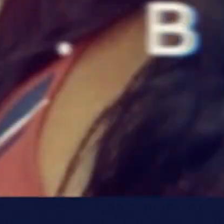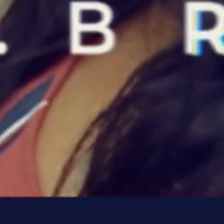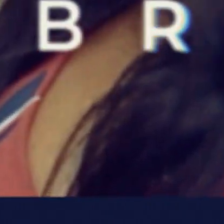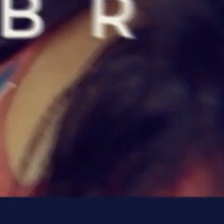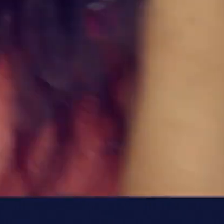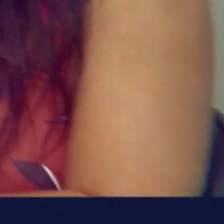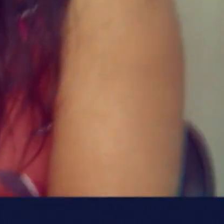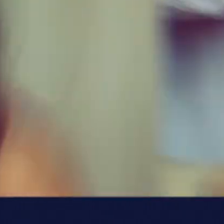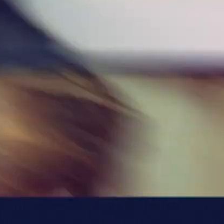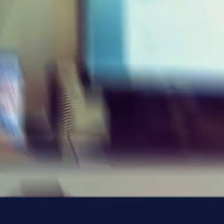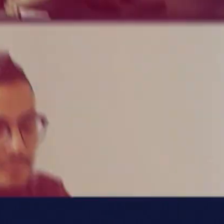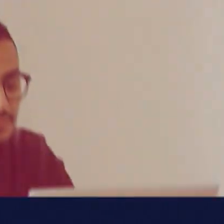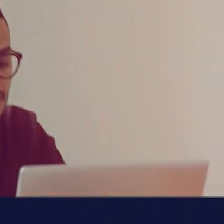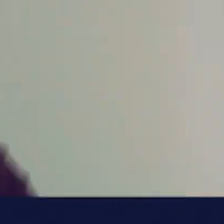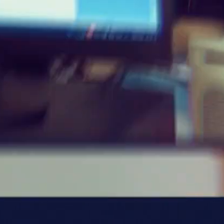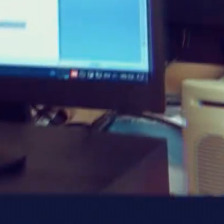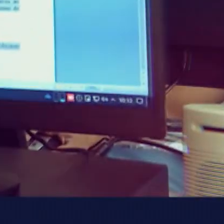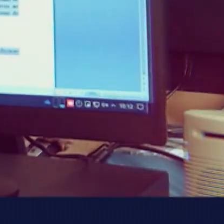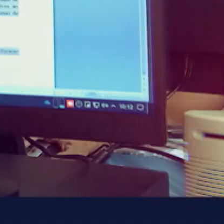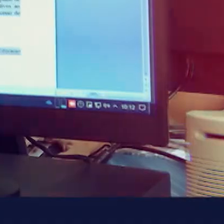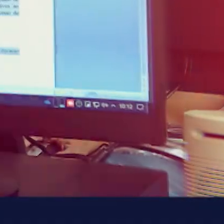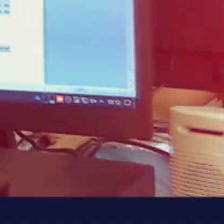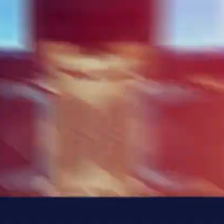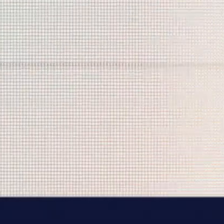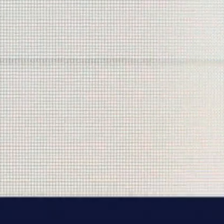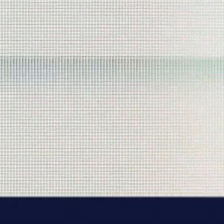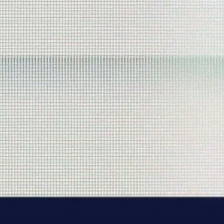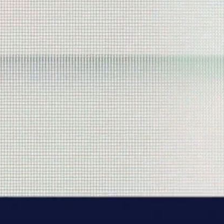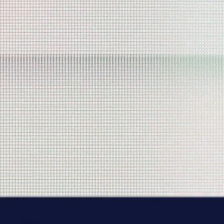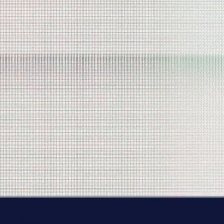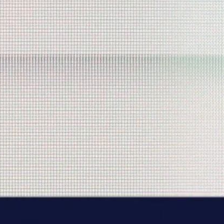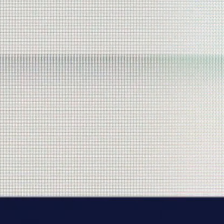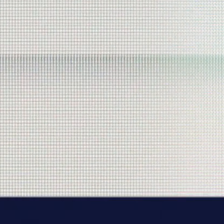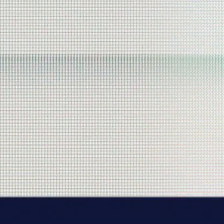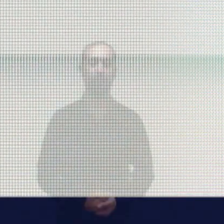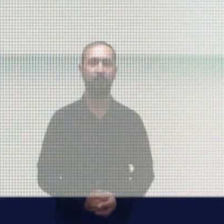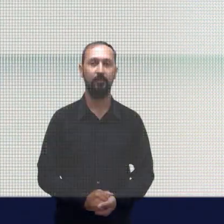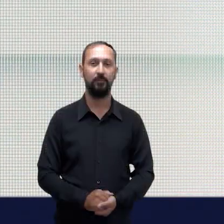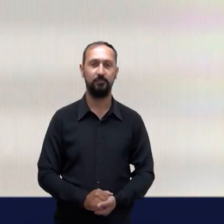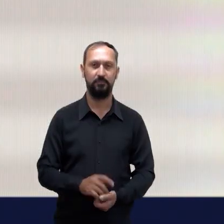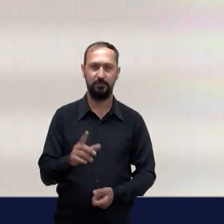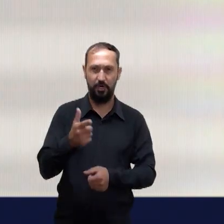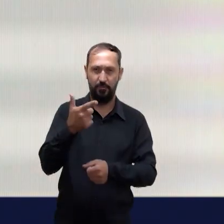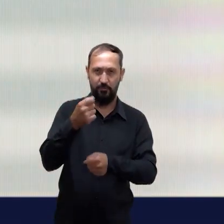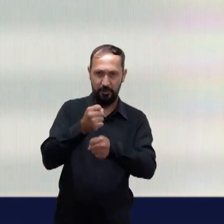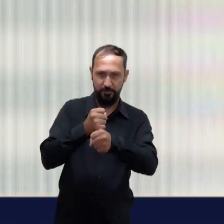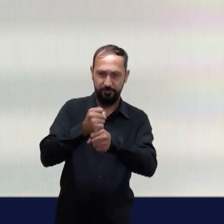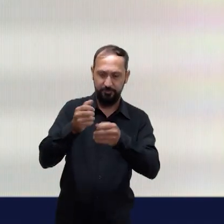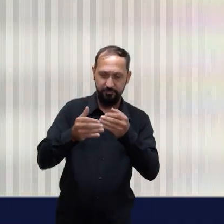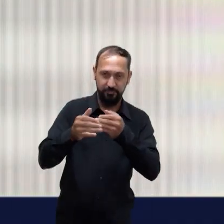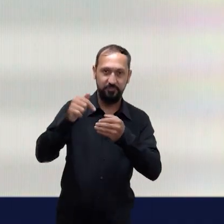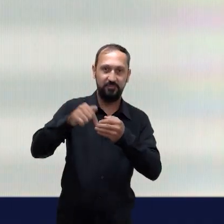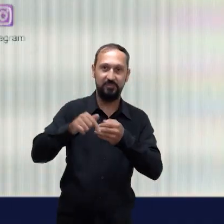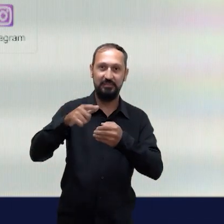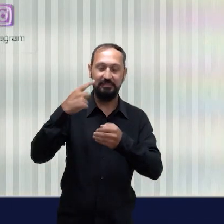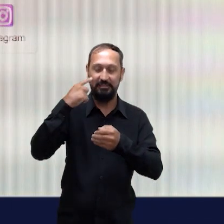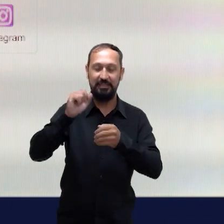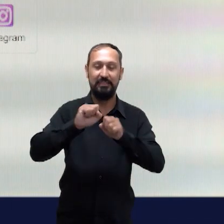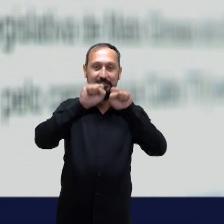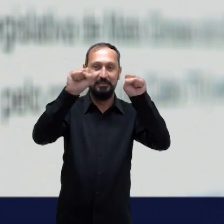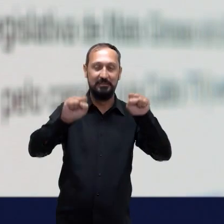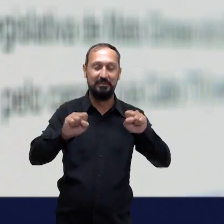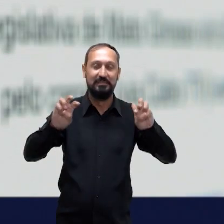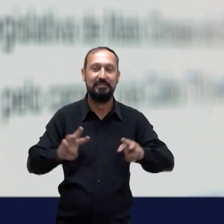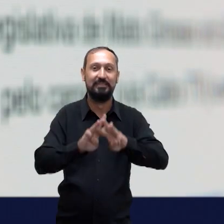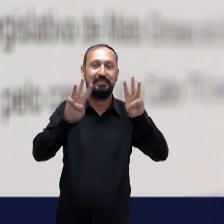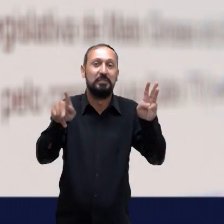A Há mais de 20 anos, este é o portal